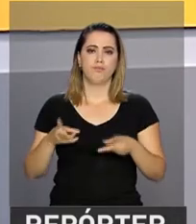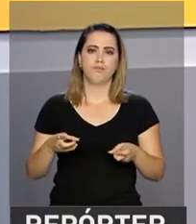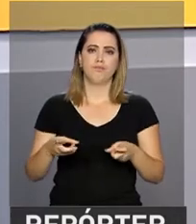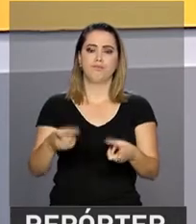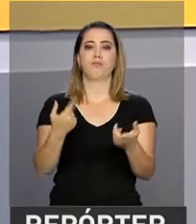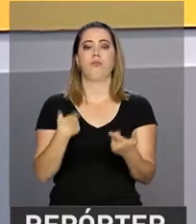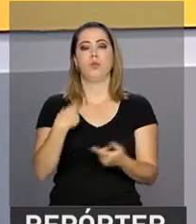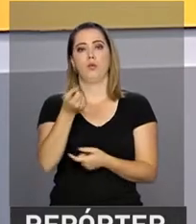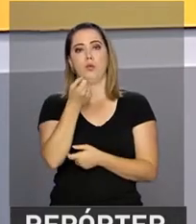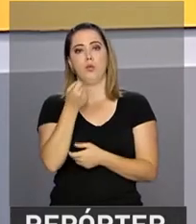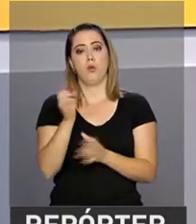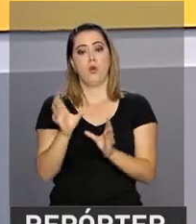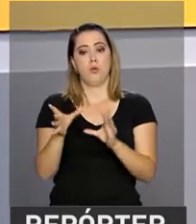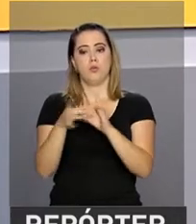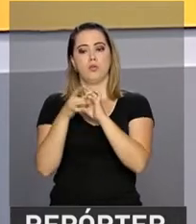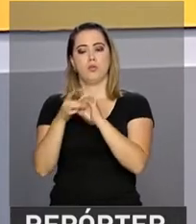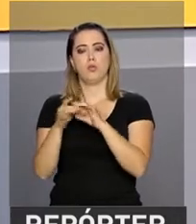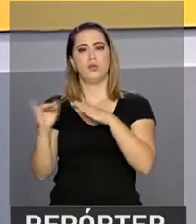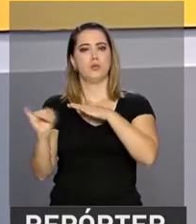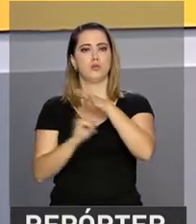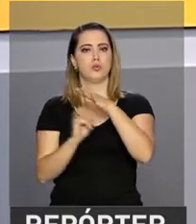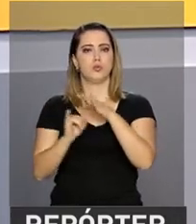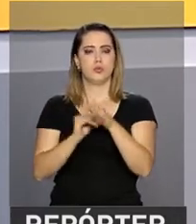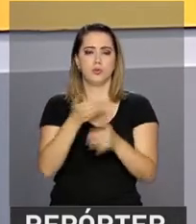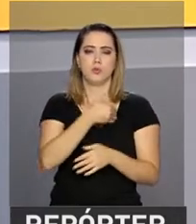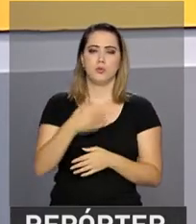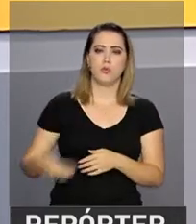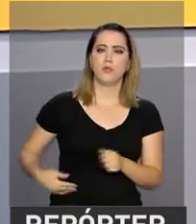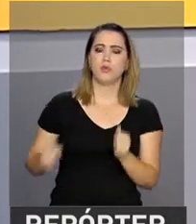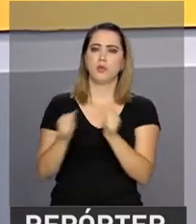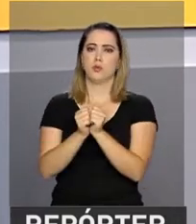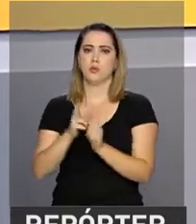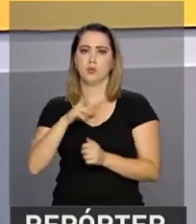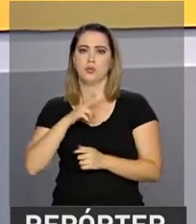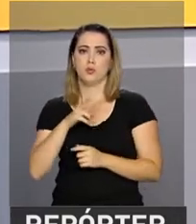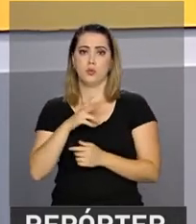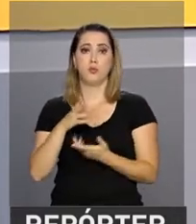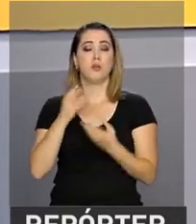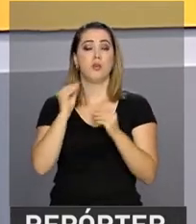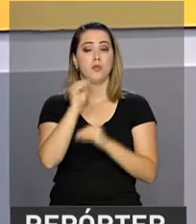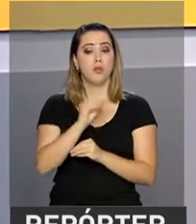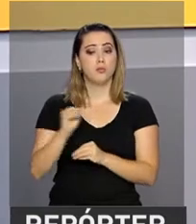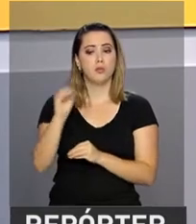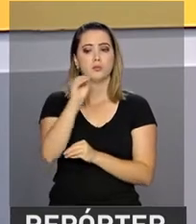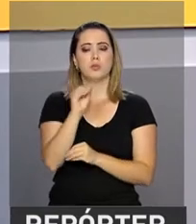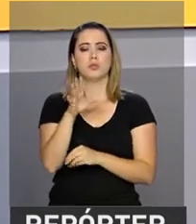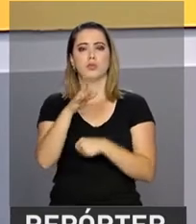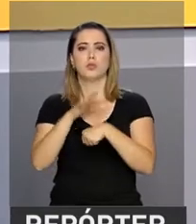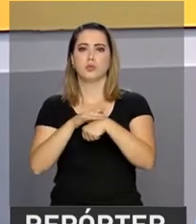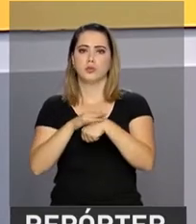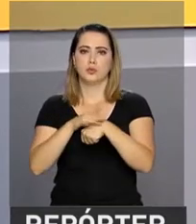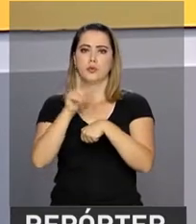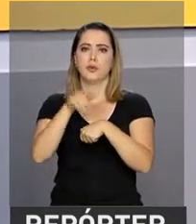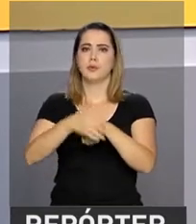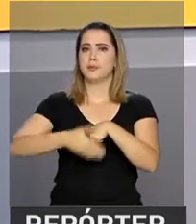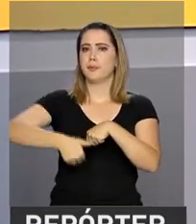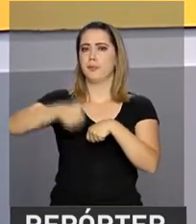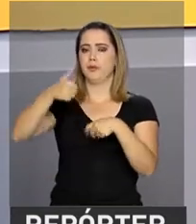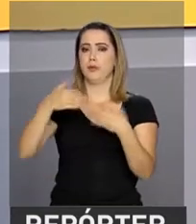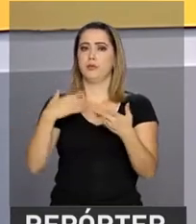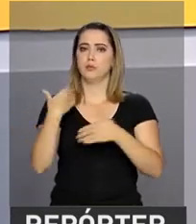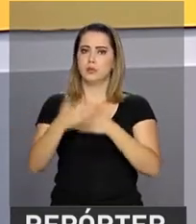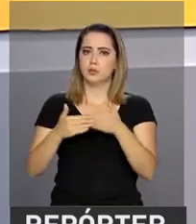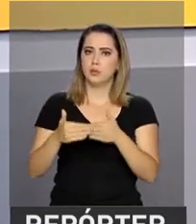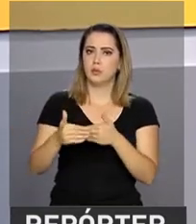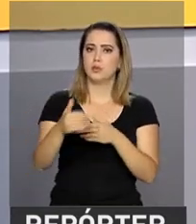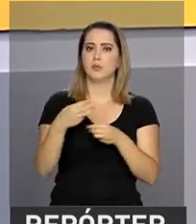de medicamentos garante que o SUS tenha uma atuação mais ampla na prevenção e no combate a doenças. E para que esse trabalho continue,